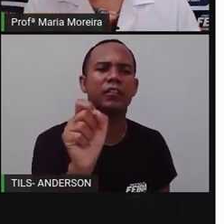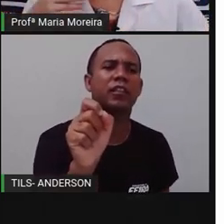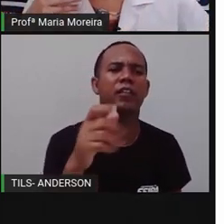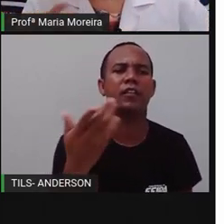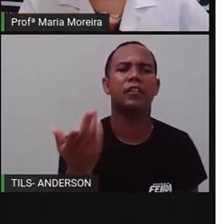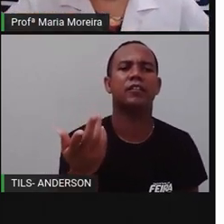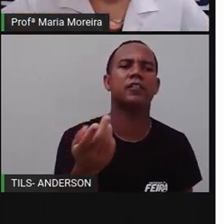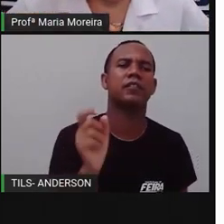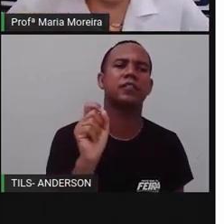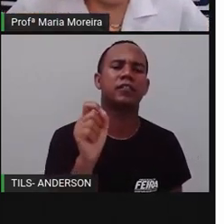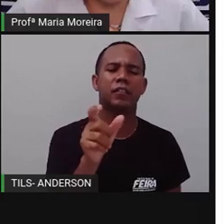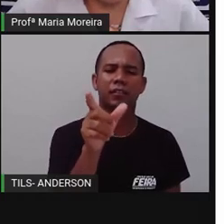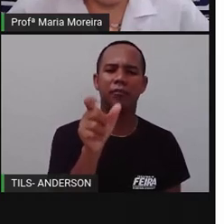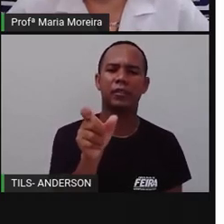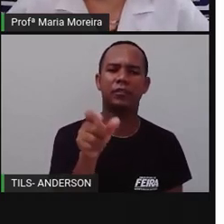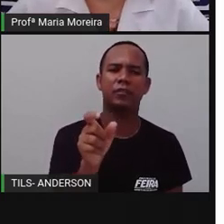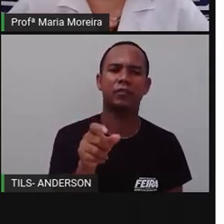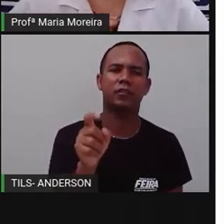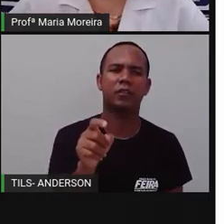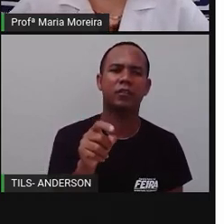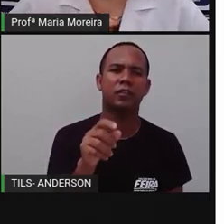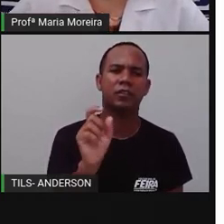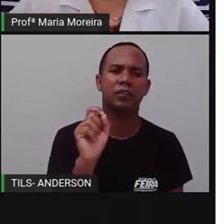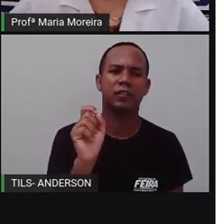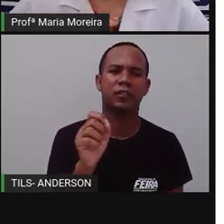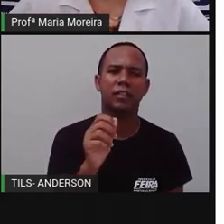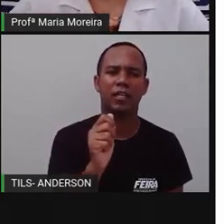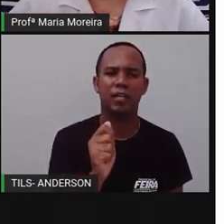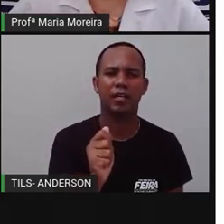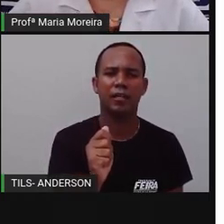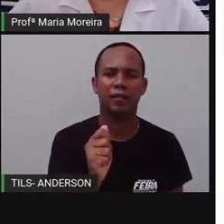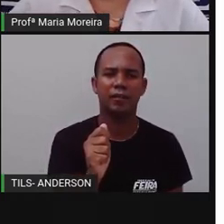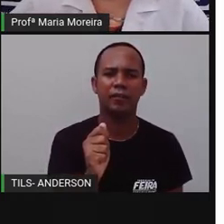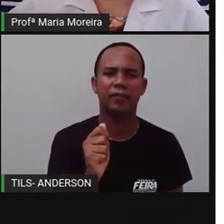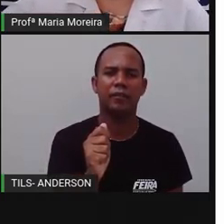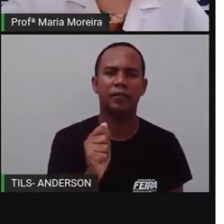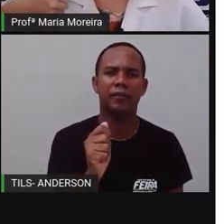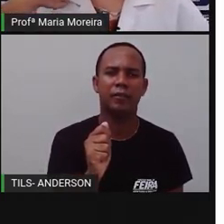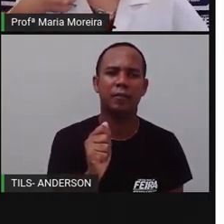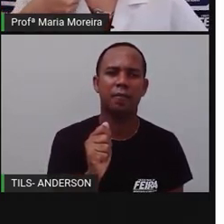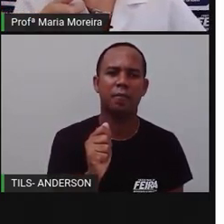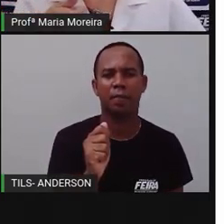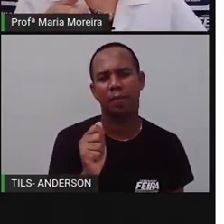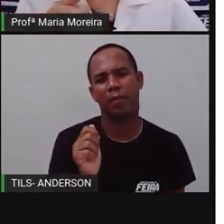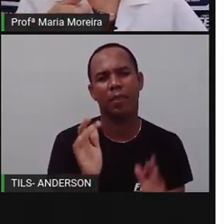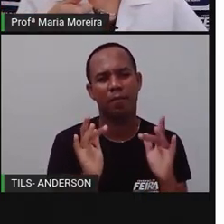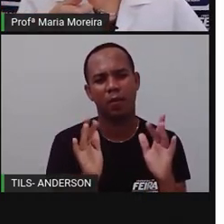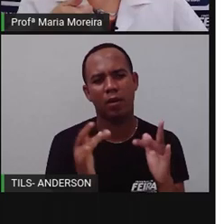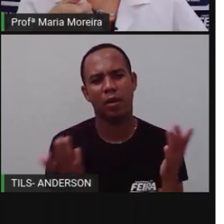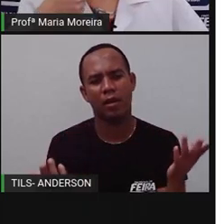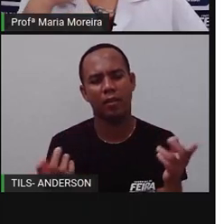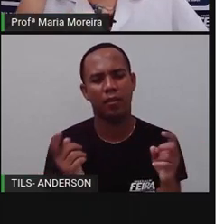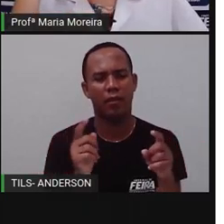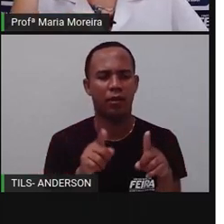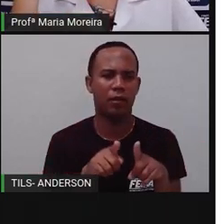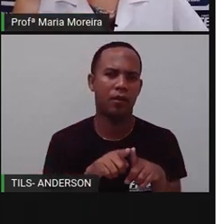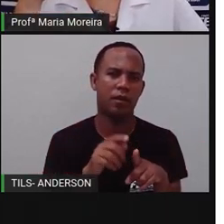personagens. Então, quem são os personagens? Abdu e quem mais? Quem mais que aparece? A namorada dele, não é